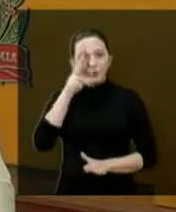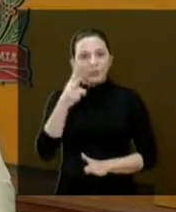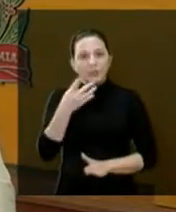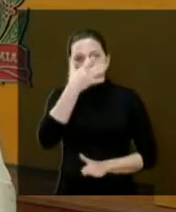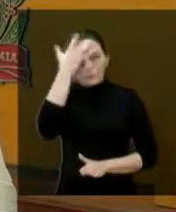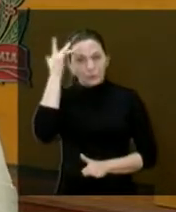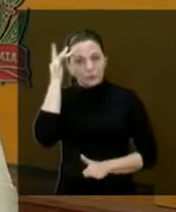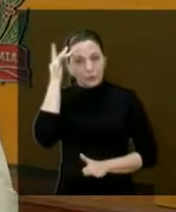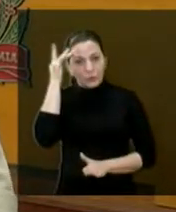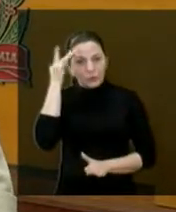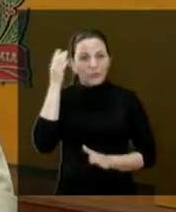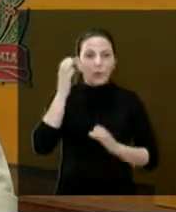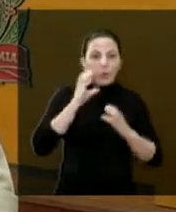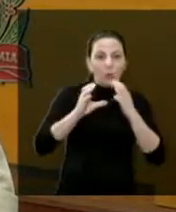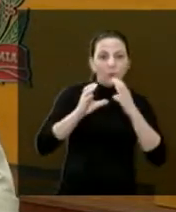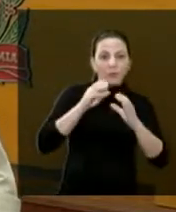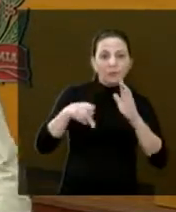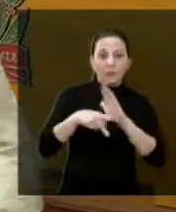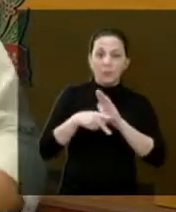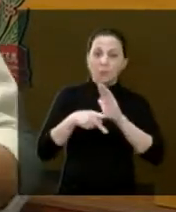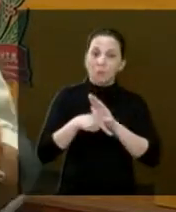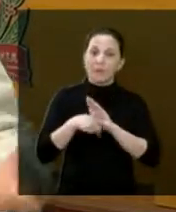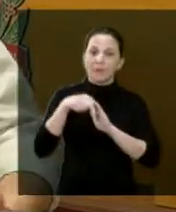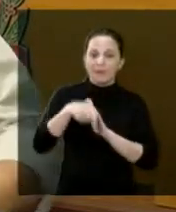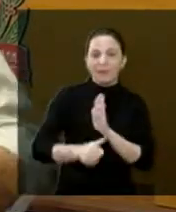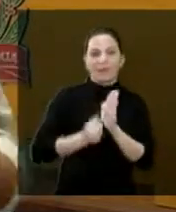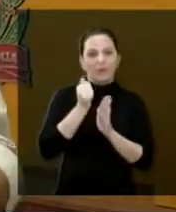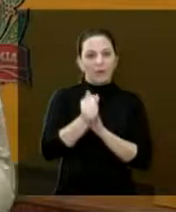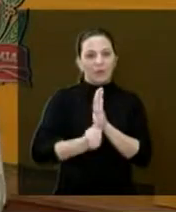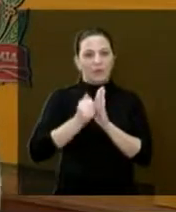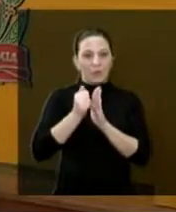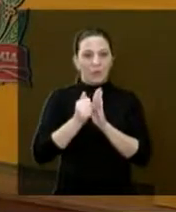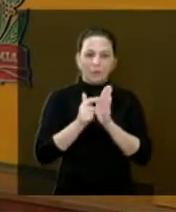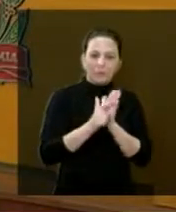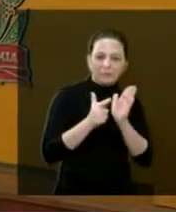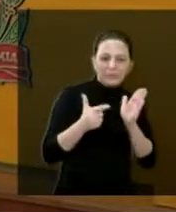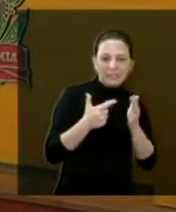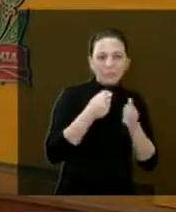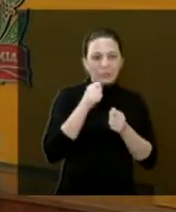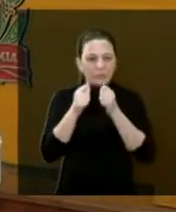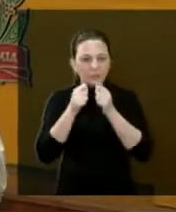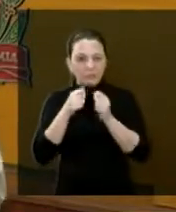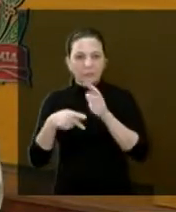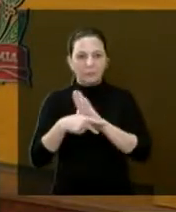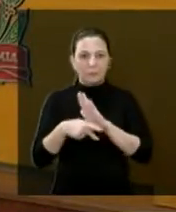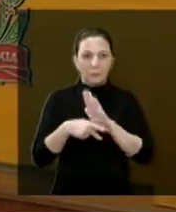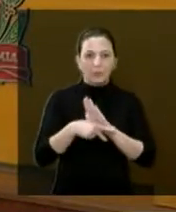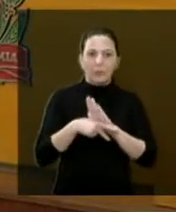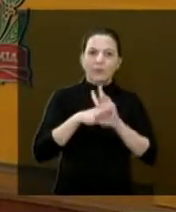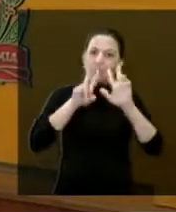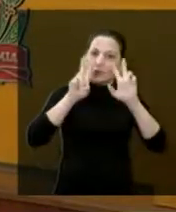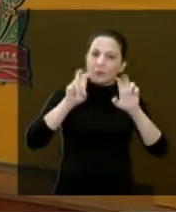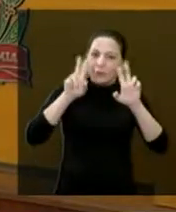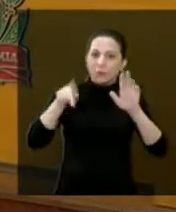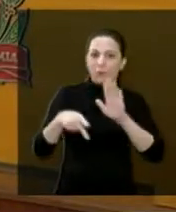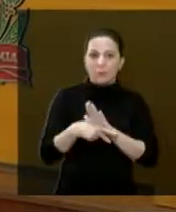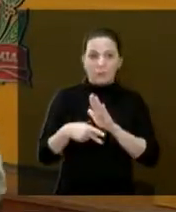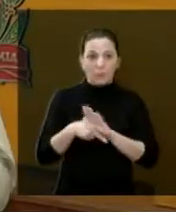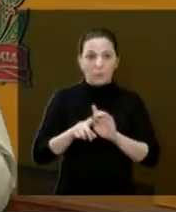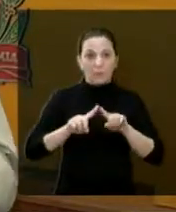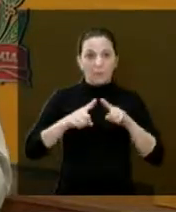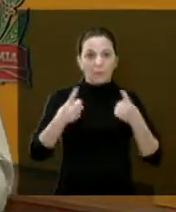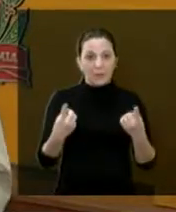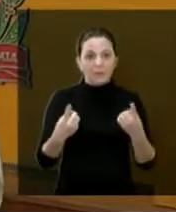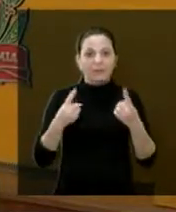a comunicação e o jornalismo aqui em Araraquara. Lógico que nós vamos diversificar os temas, mas em especial nós vamos falar sobre